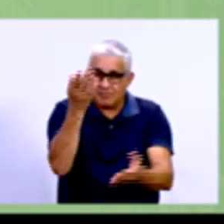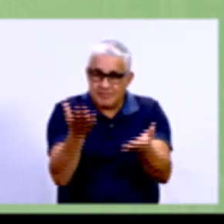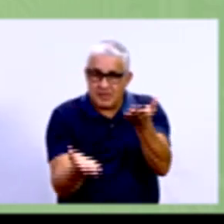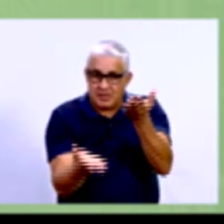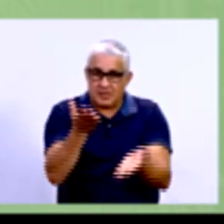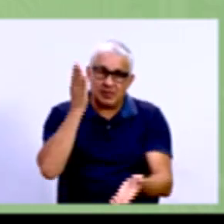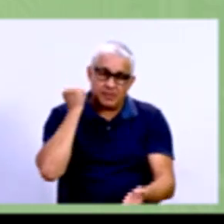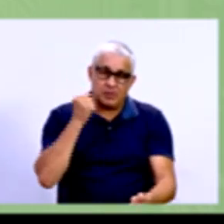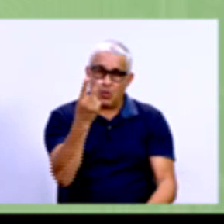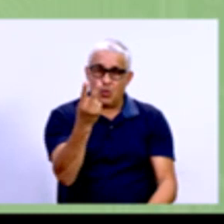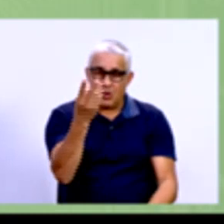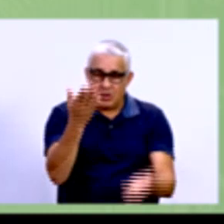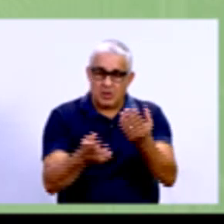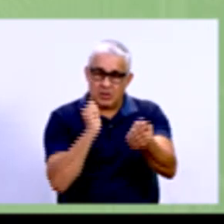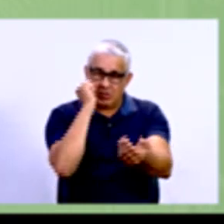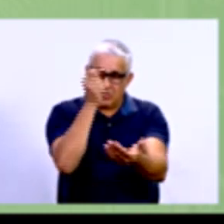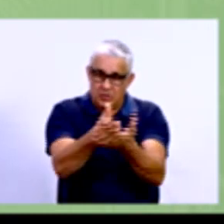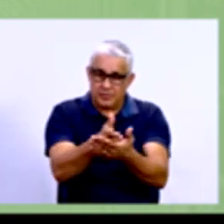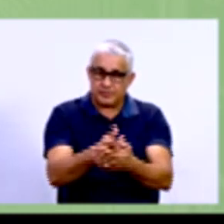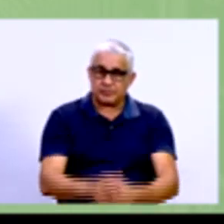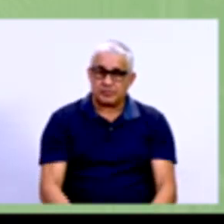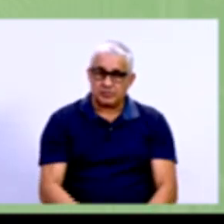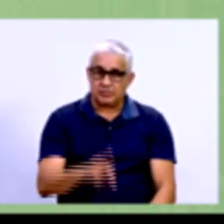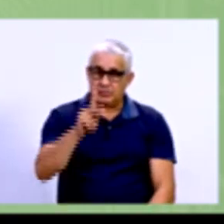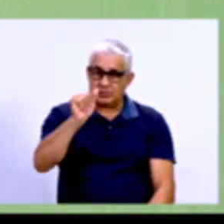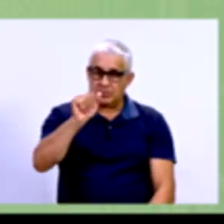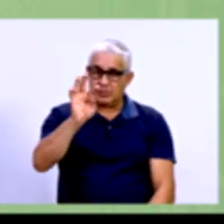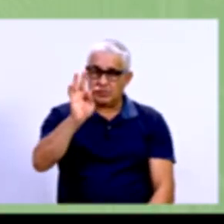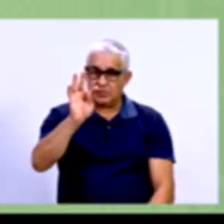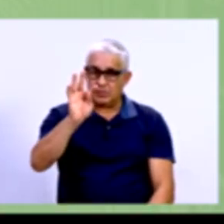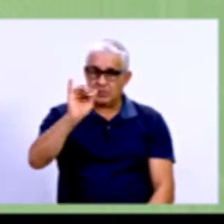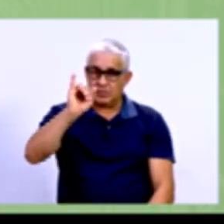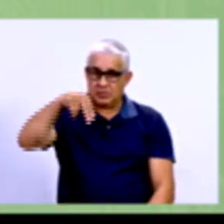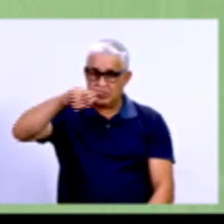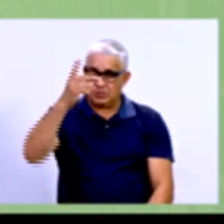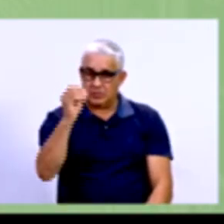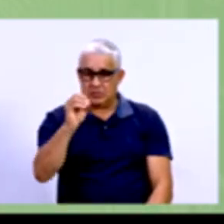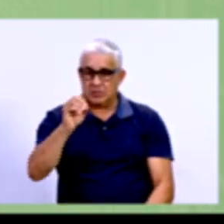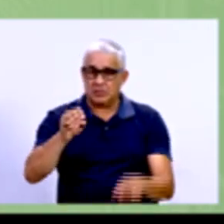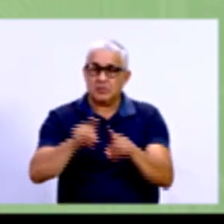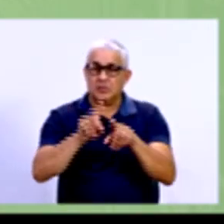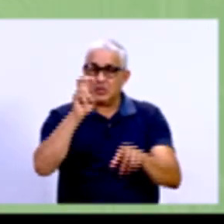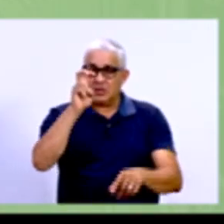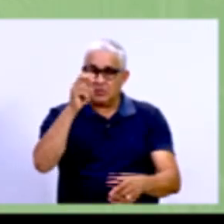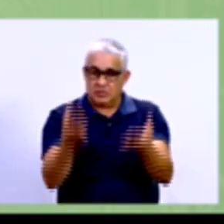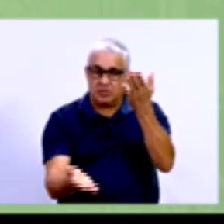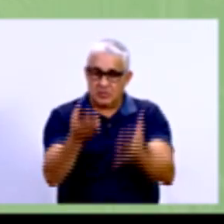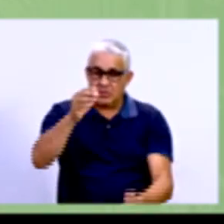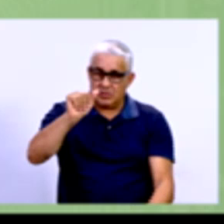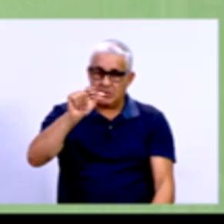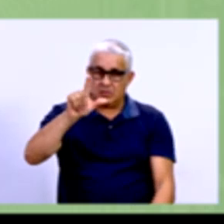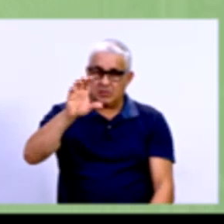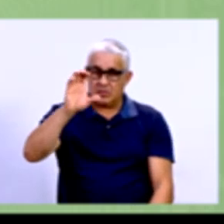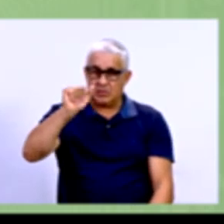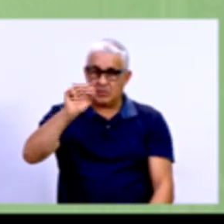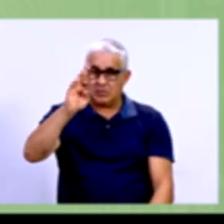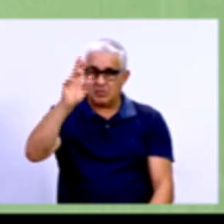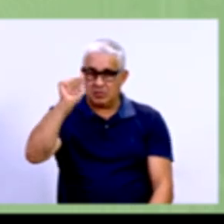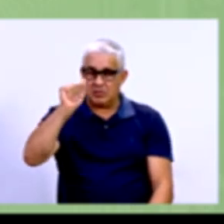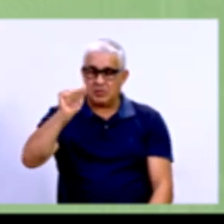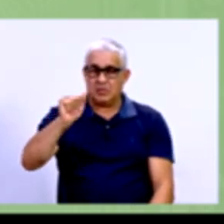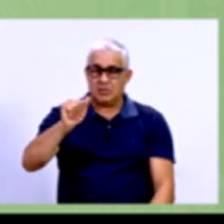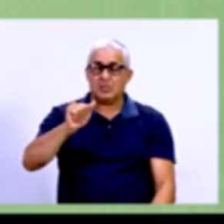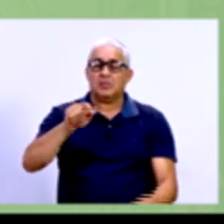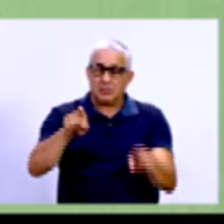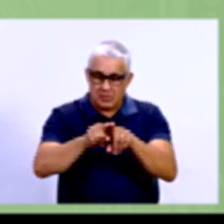comprará 2 quilos de carne tipo patinho, 5 quilos de alcatra e 3 quilos de picanha, dados os preços R$